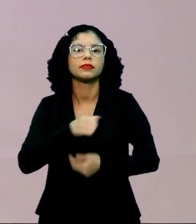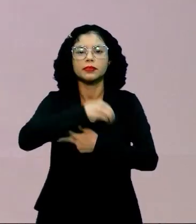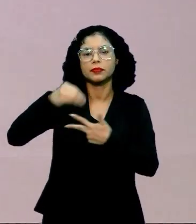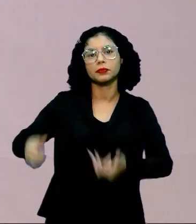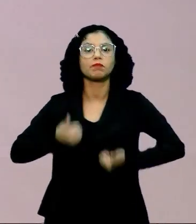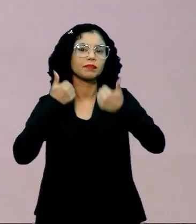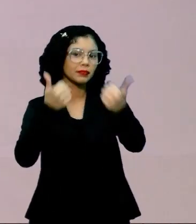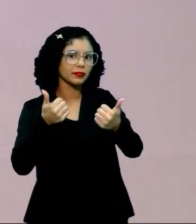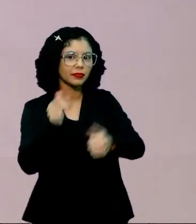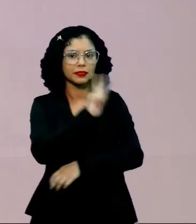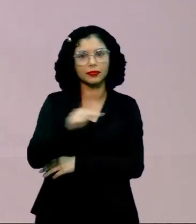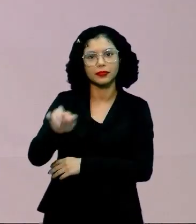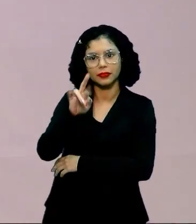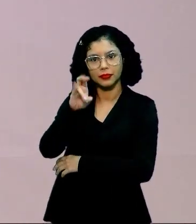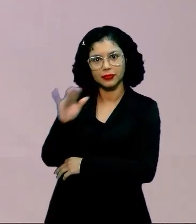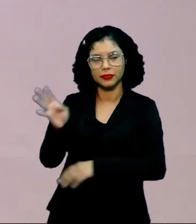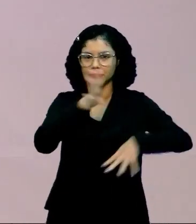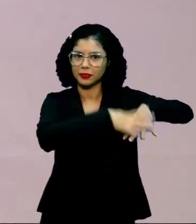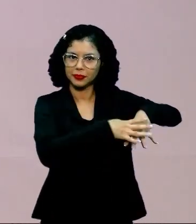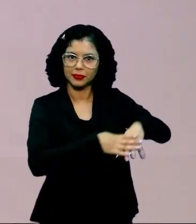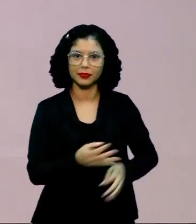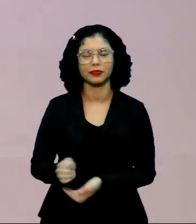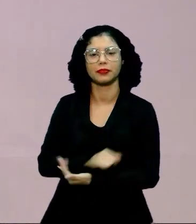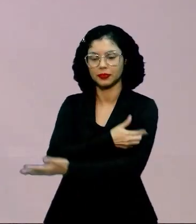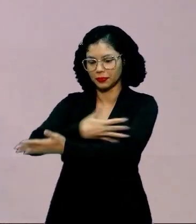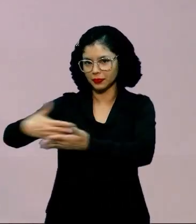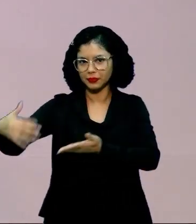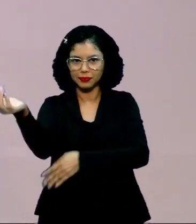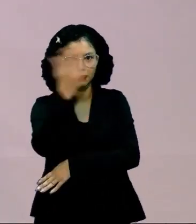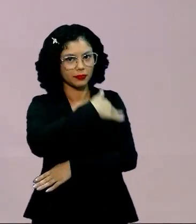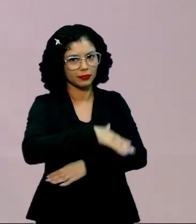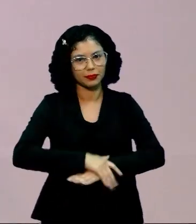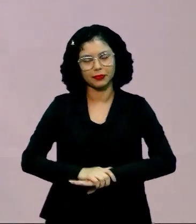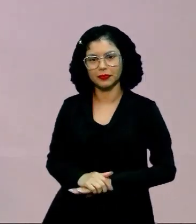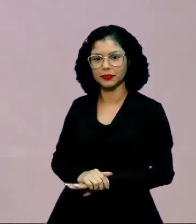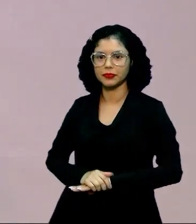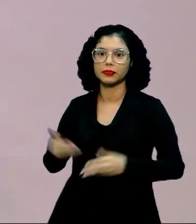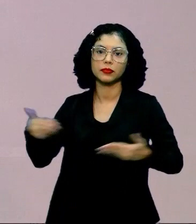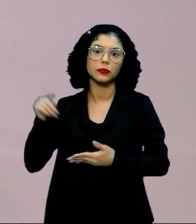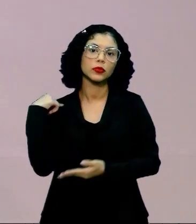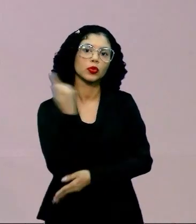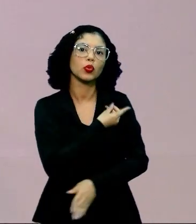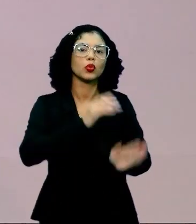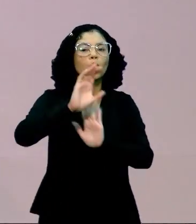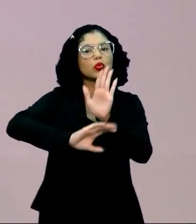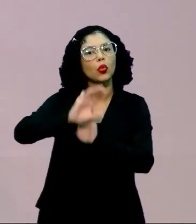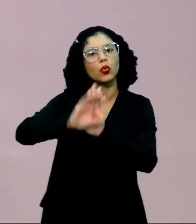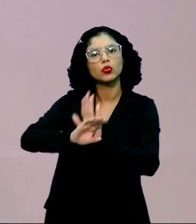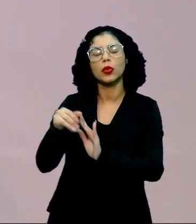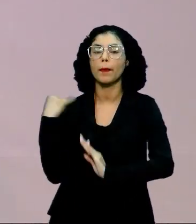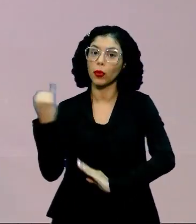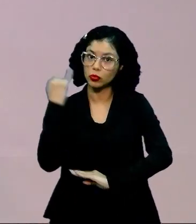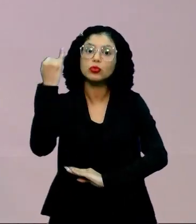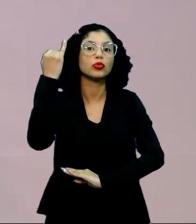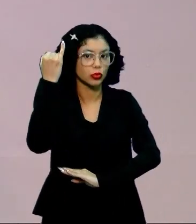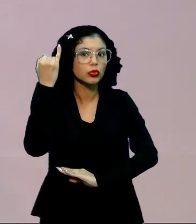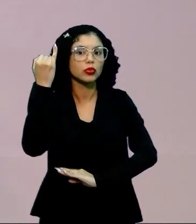legal na comunidade, professor Emerson, matemática na veia. Vamos lá? Então, hoje o conteúdo vai ser de suma